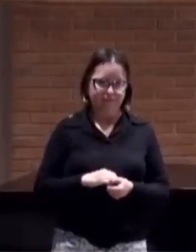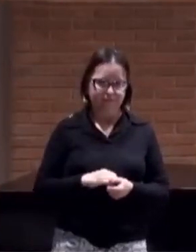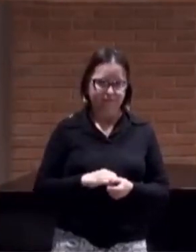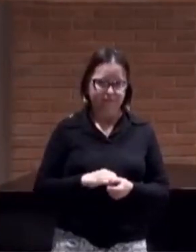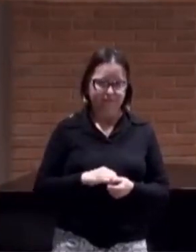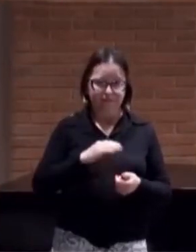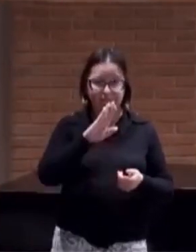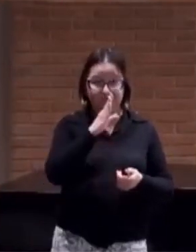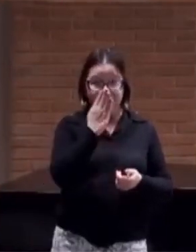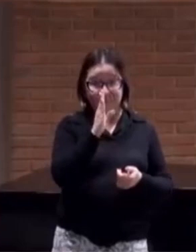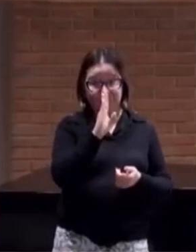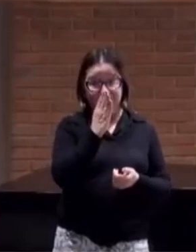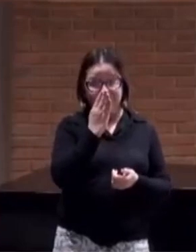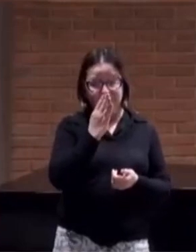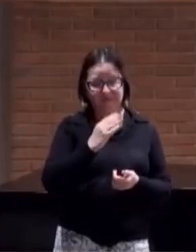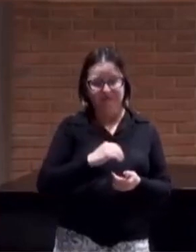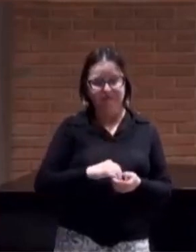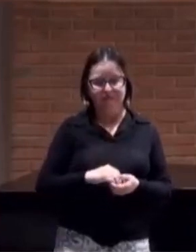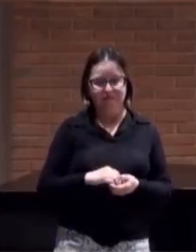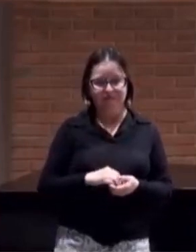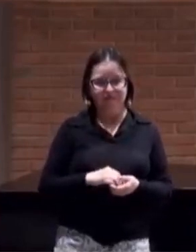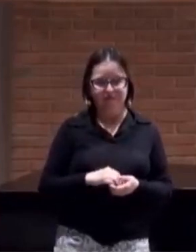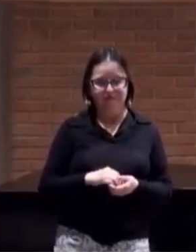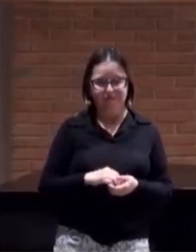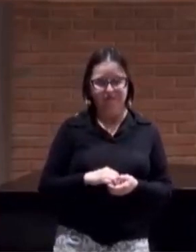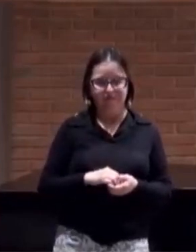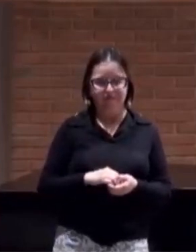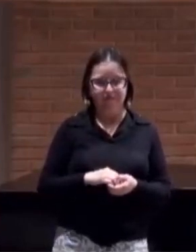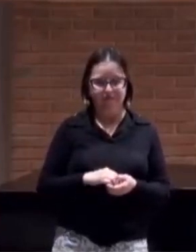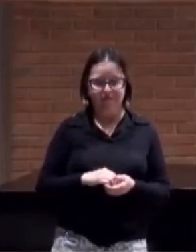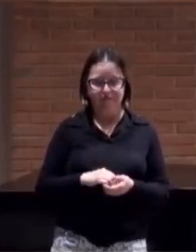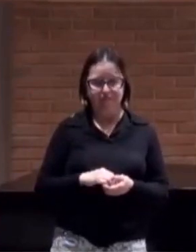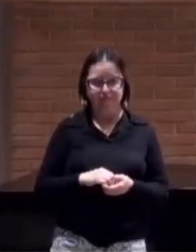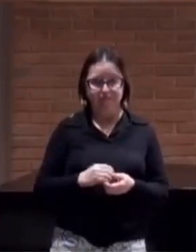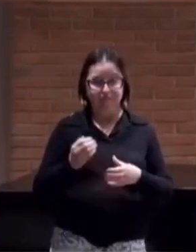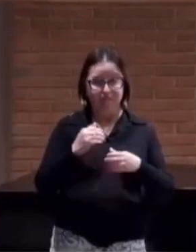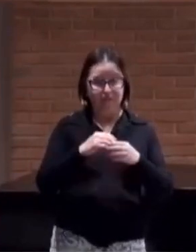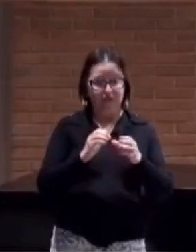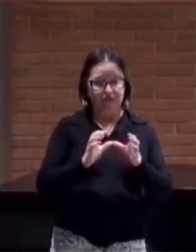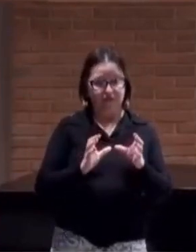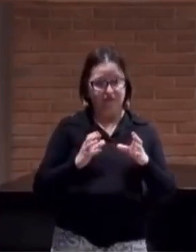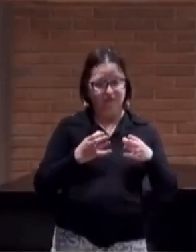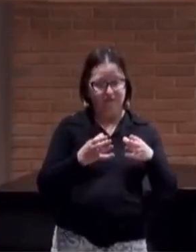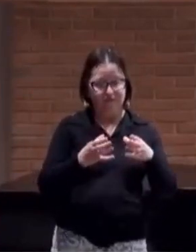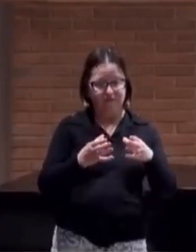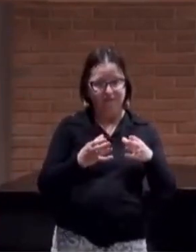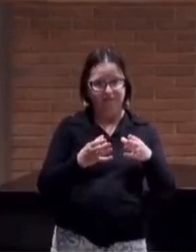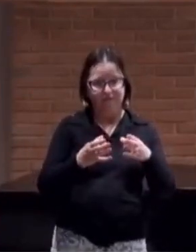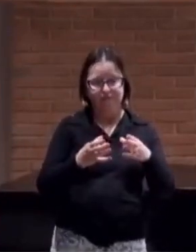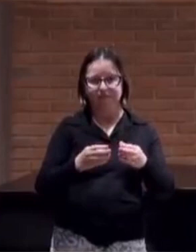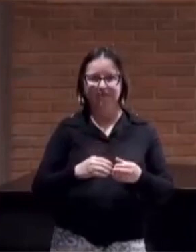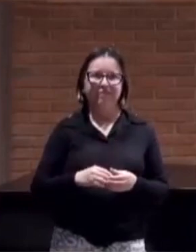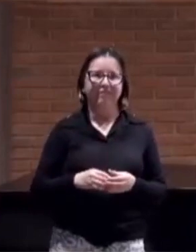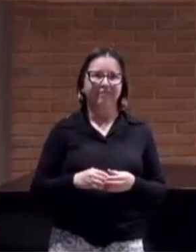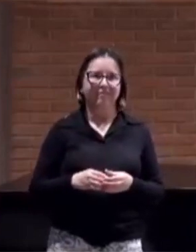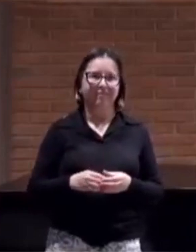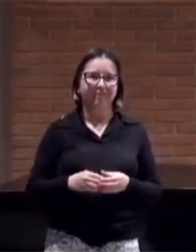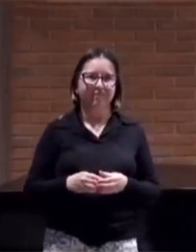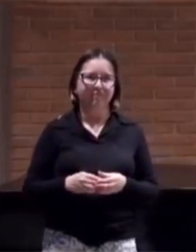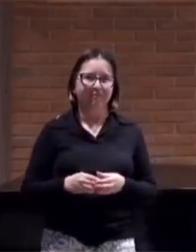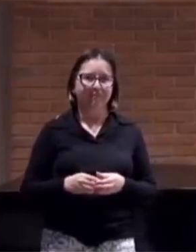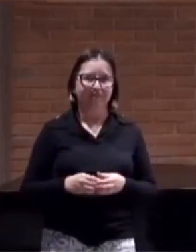A traição dentro de uma comunidade, dentro de uma